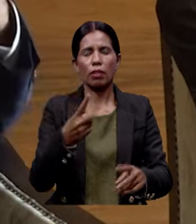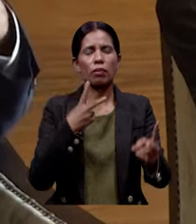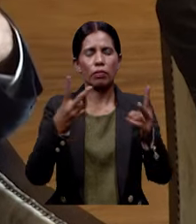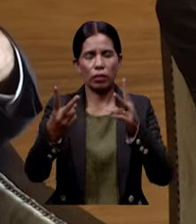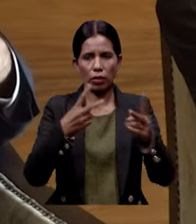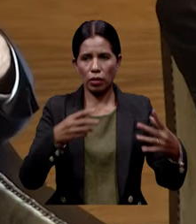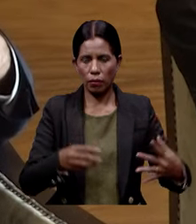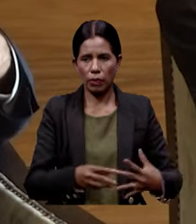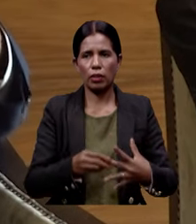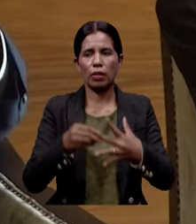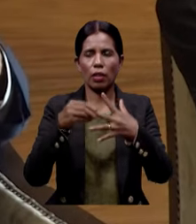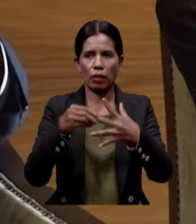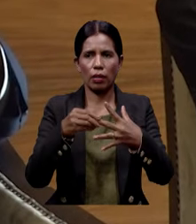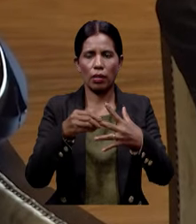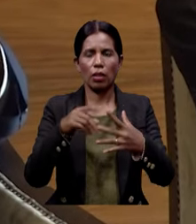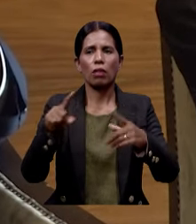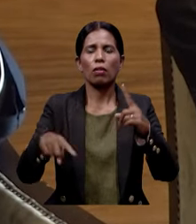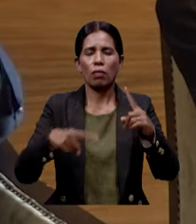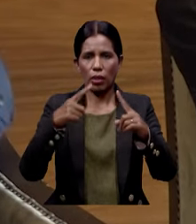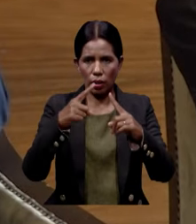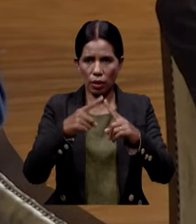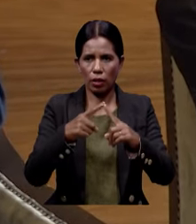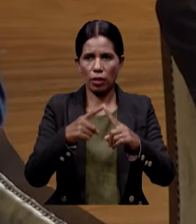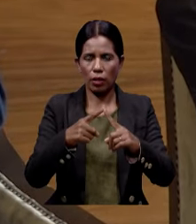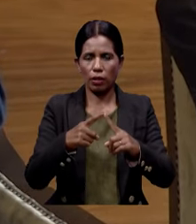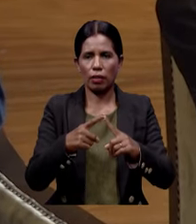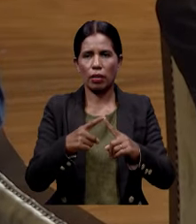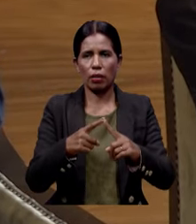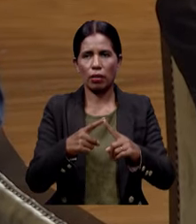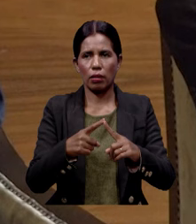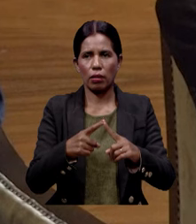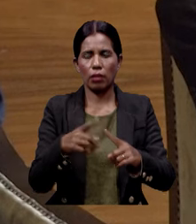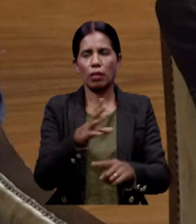oficial bem ira o